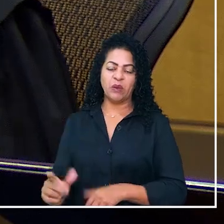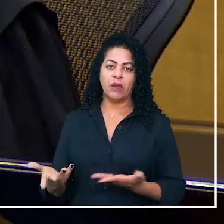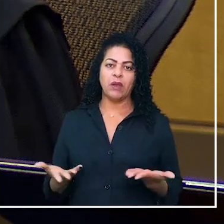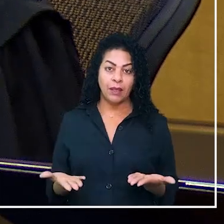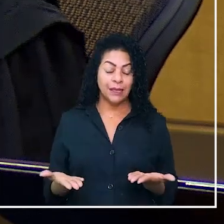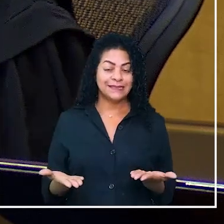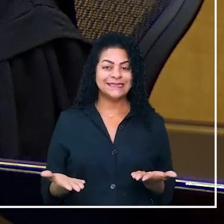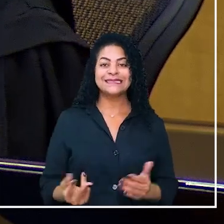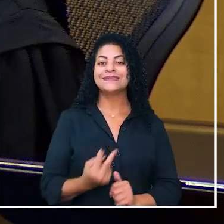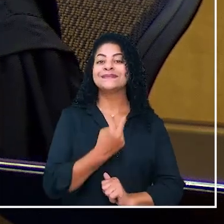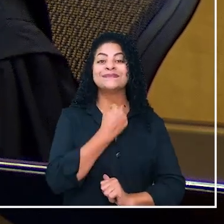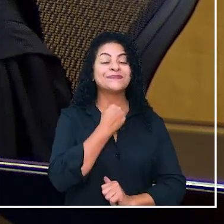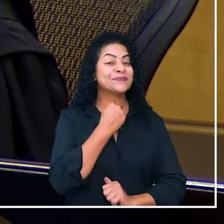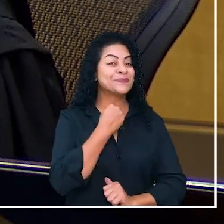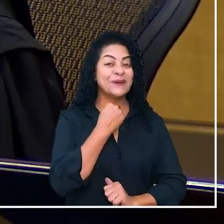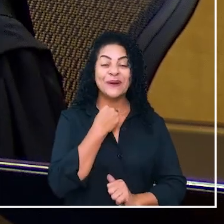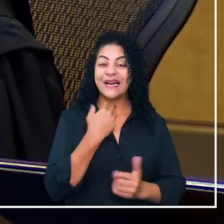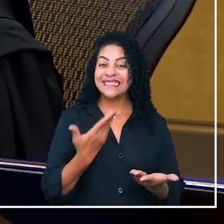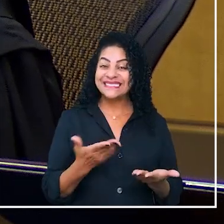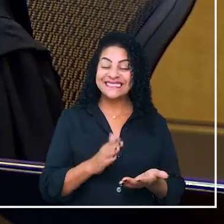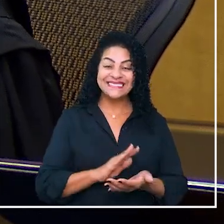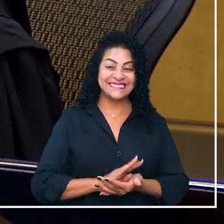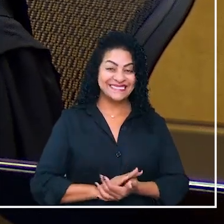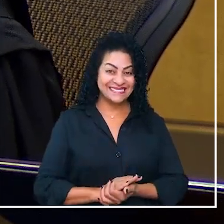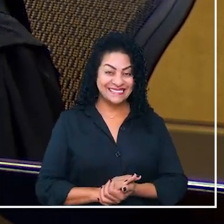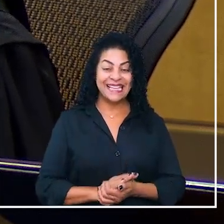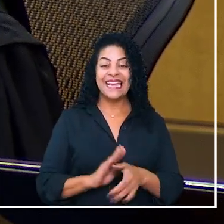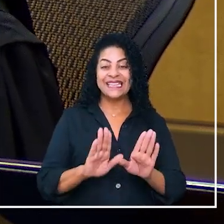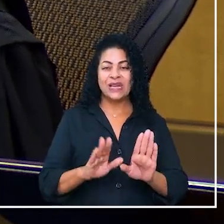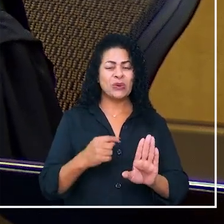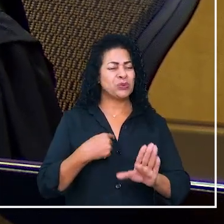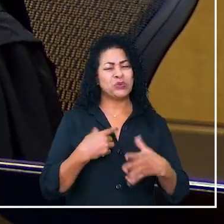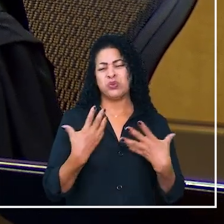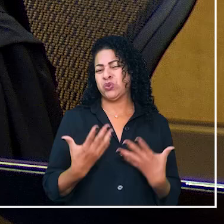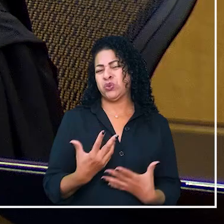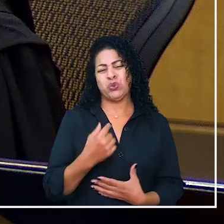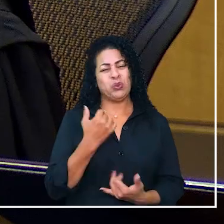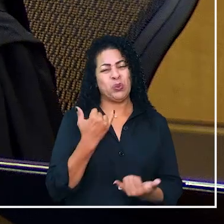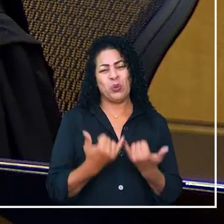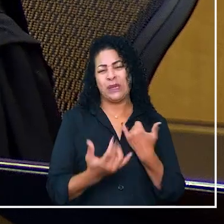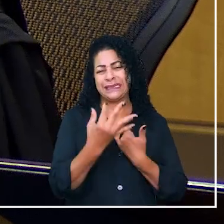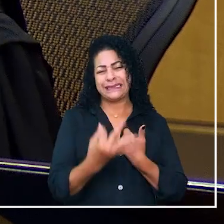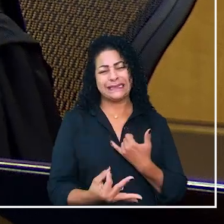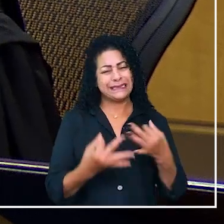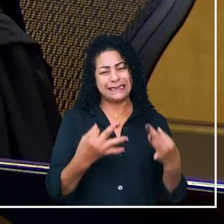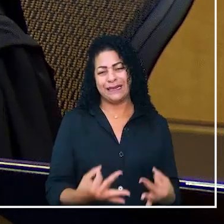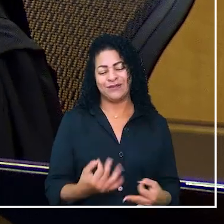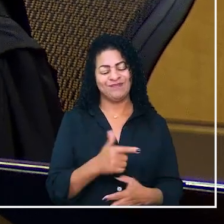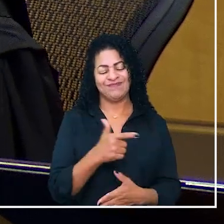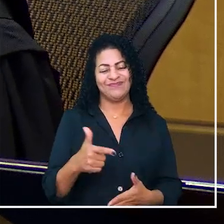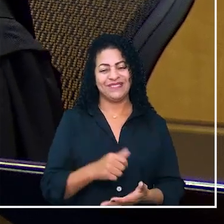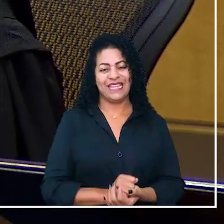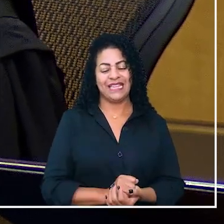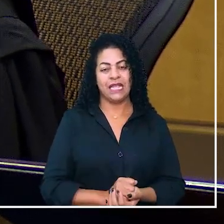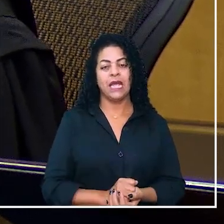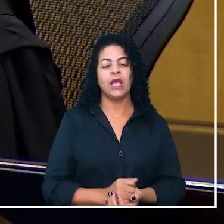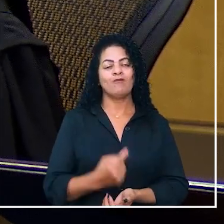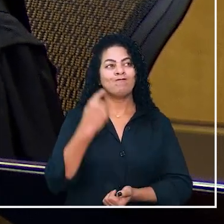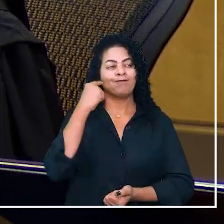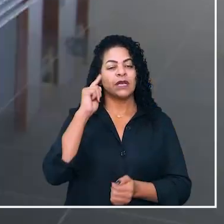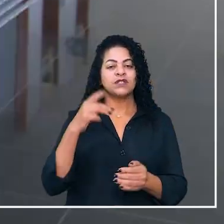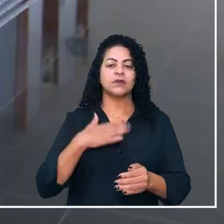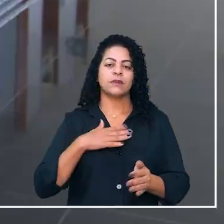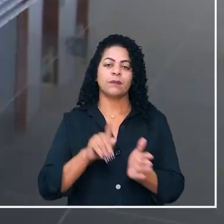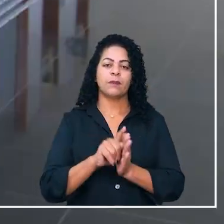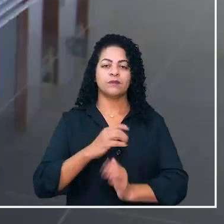aquele exatamente que tem menos direito, porque ele vai pagar menos. Então, eu não acho conveniente. Penso que é